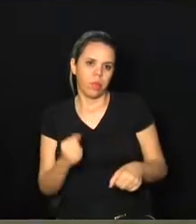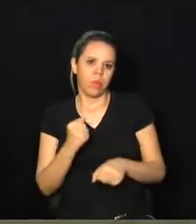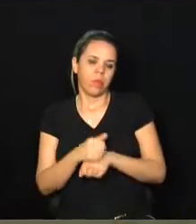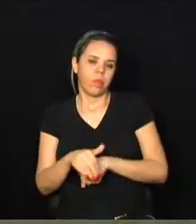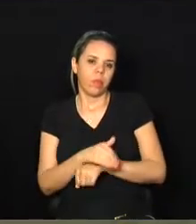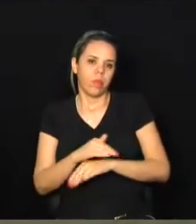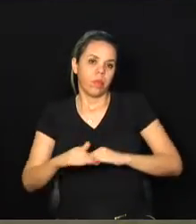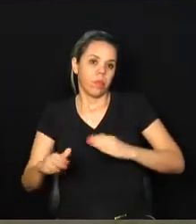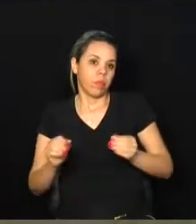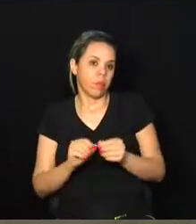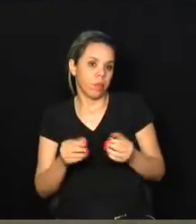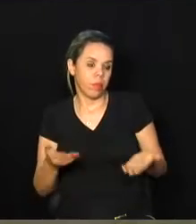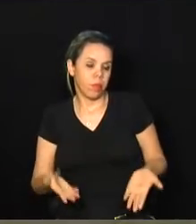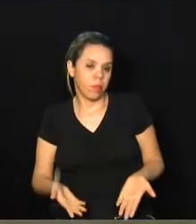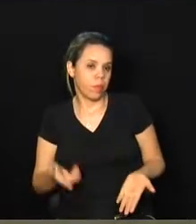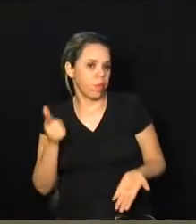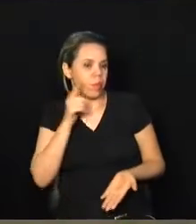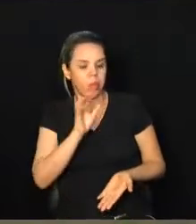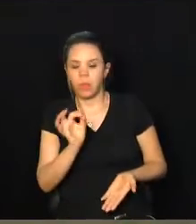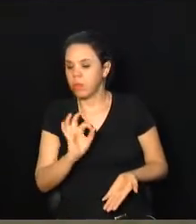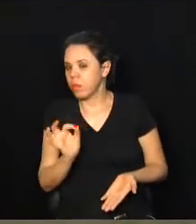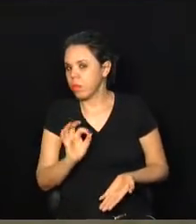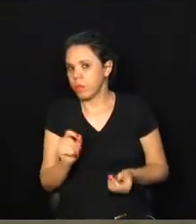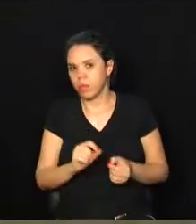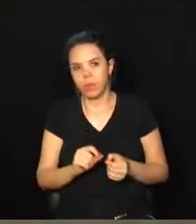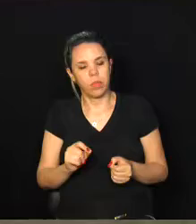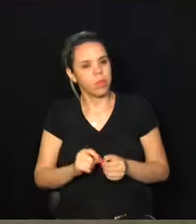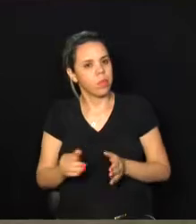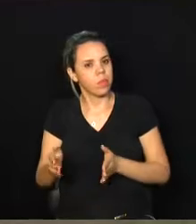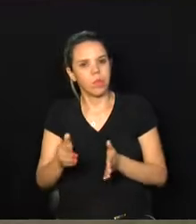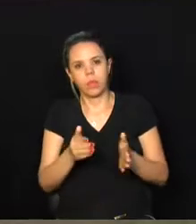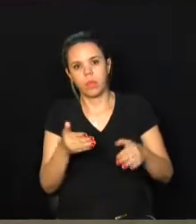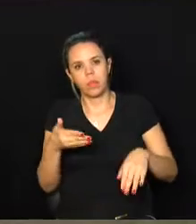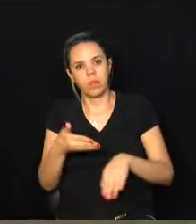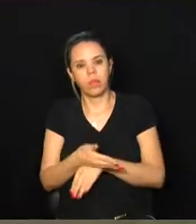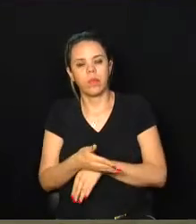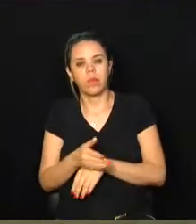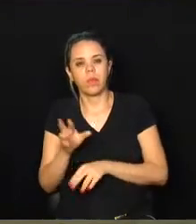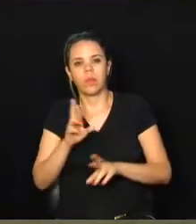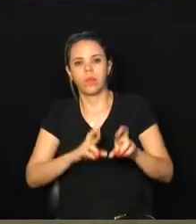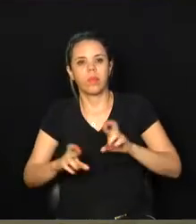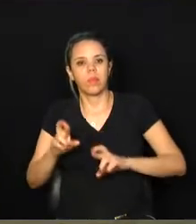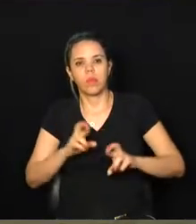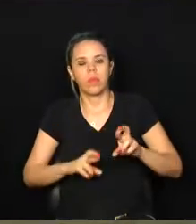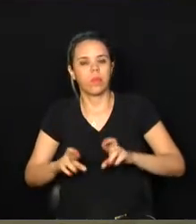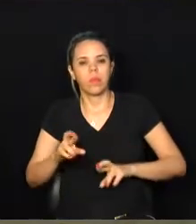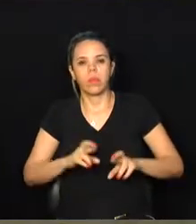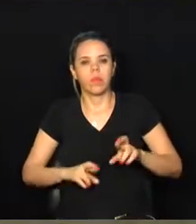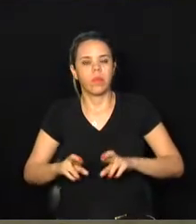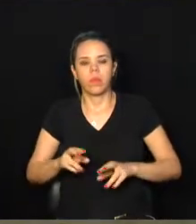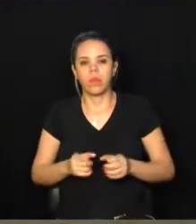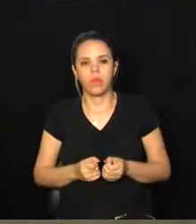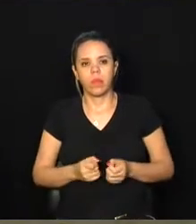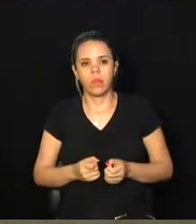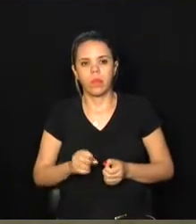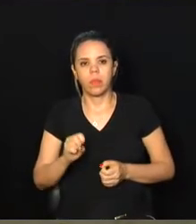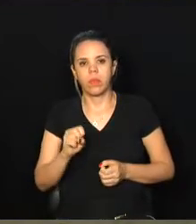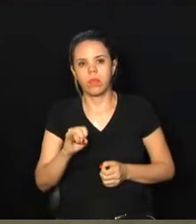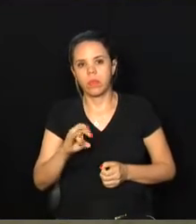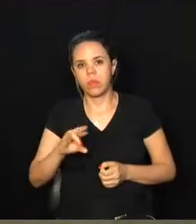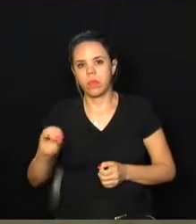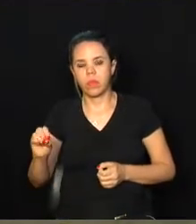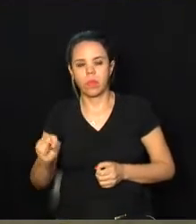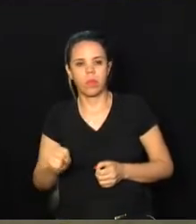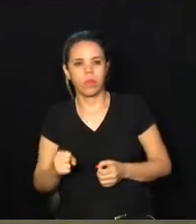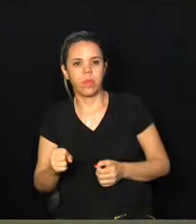faço. Nós não conseguimos nem fazer uma estrada de acesso para o laboratório de Sírios.